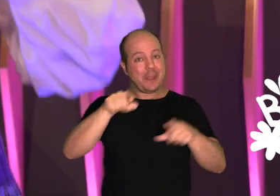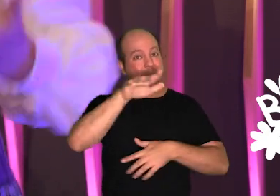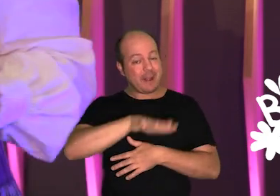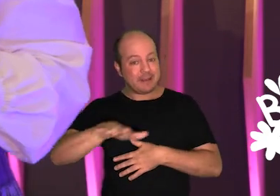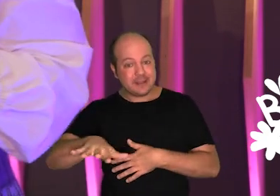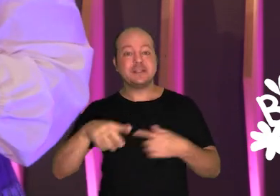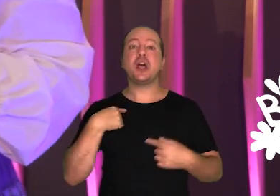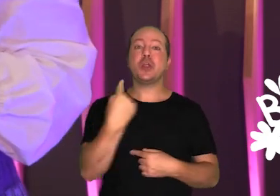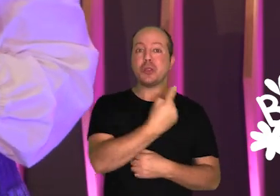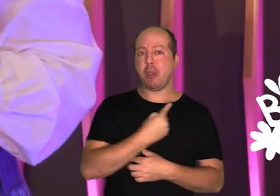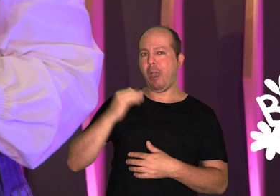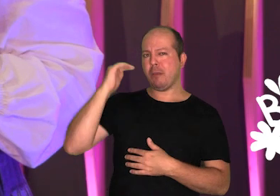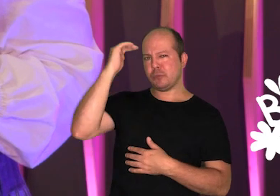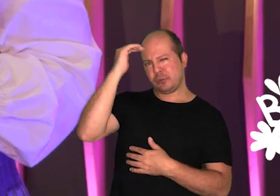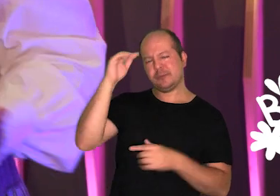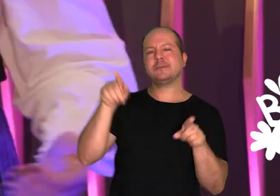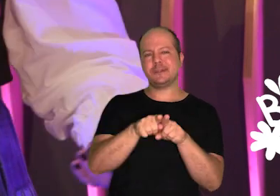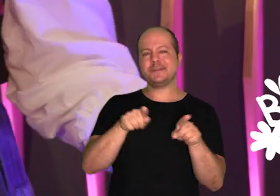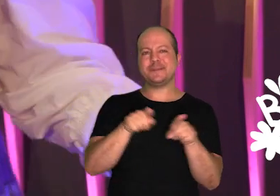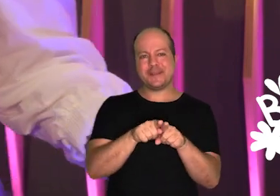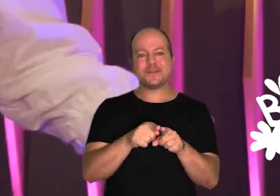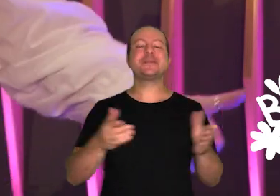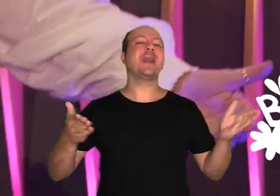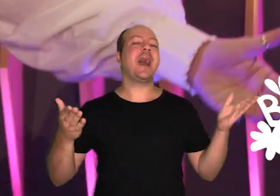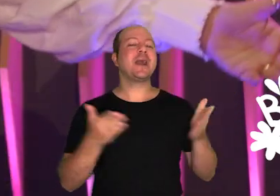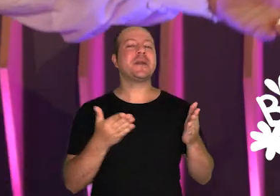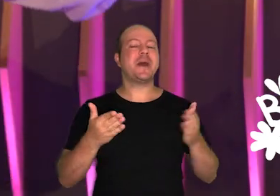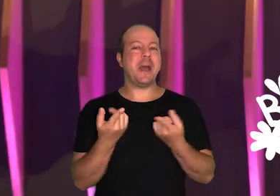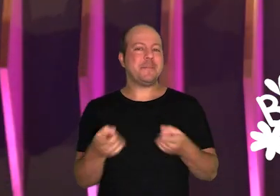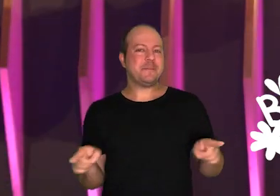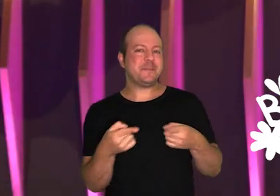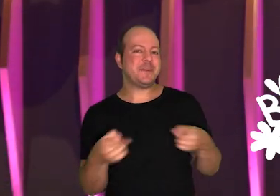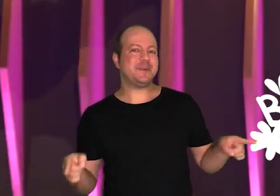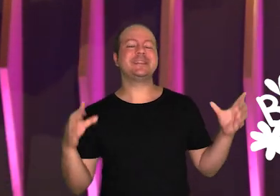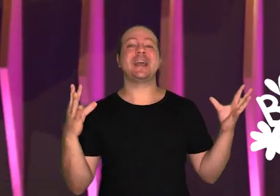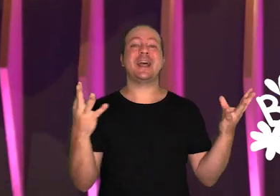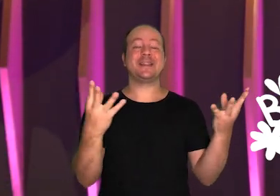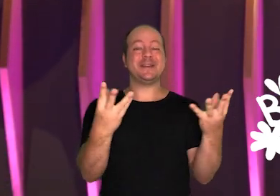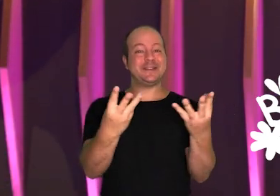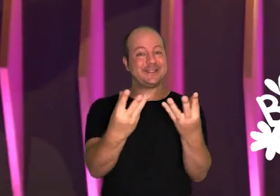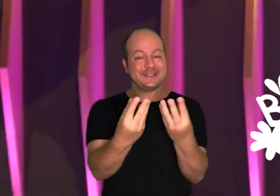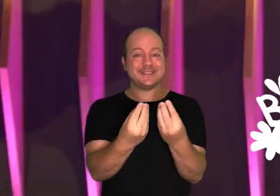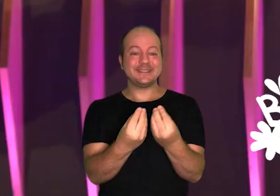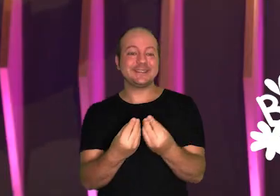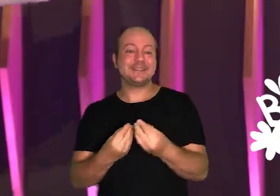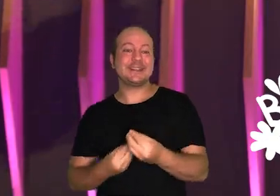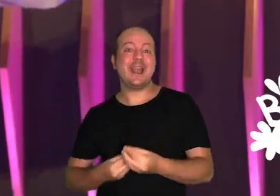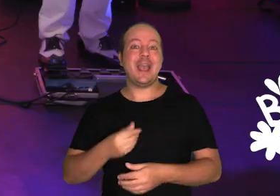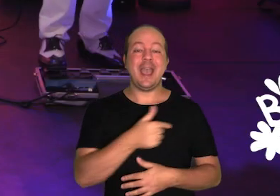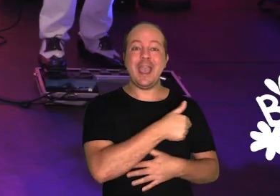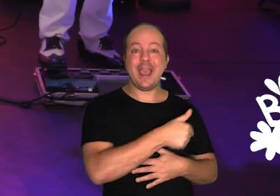crianças quanto para nós adultos também. Esta é a música para todos nós.